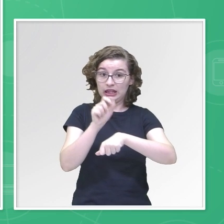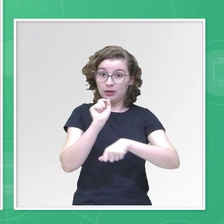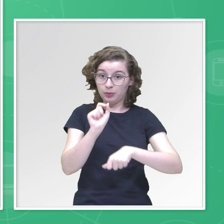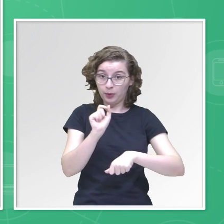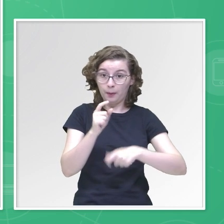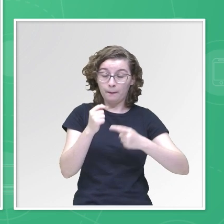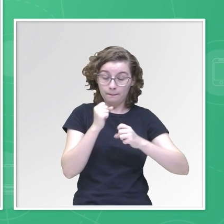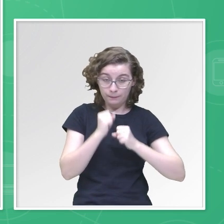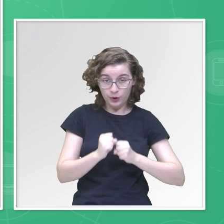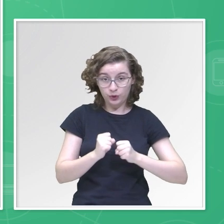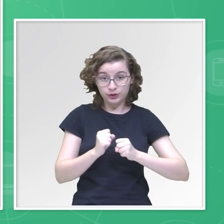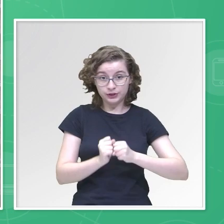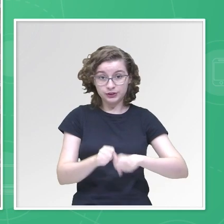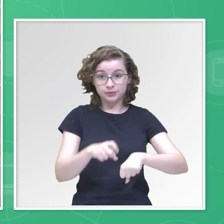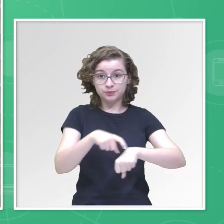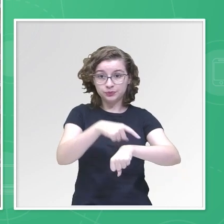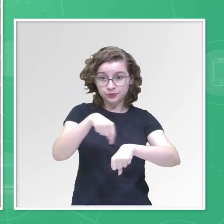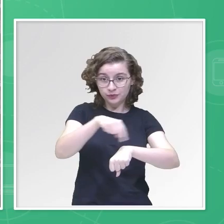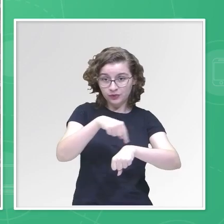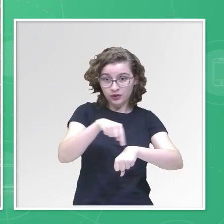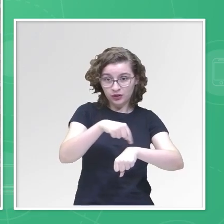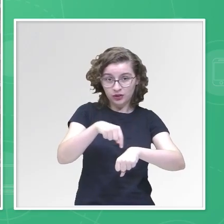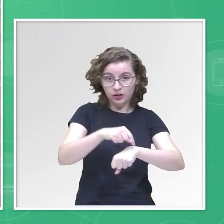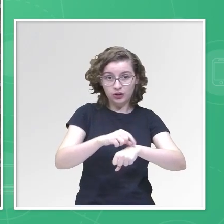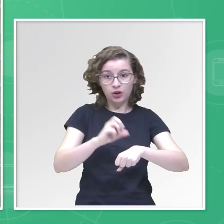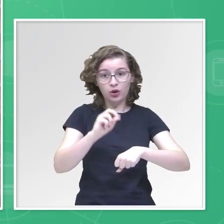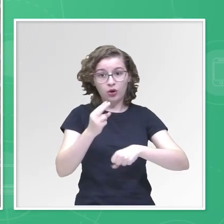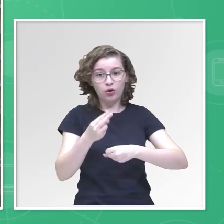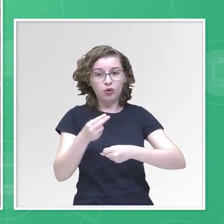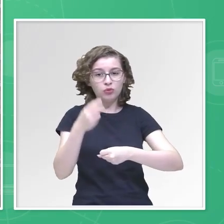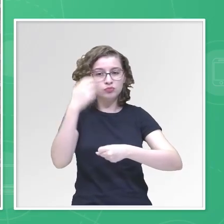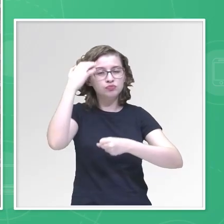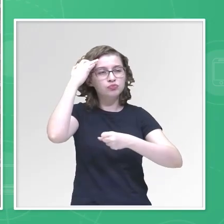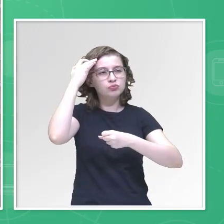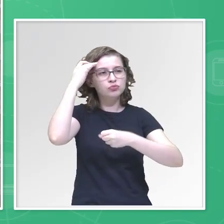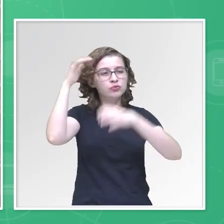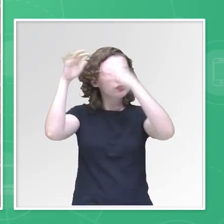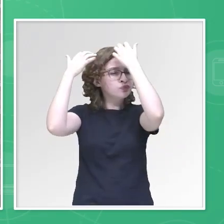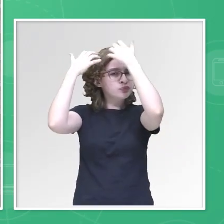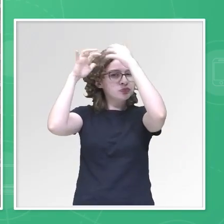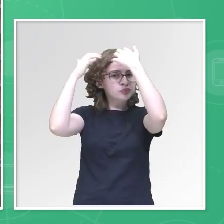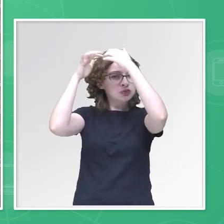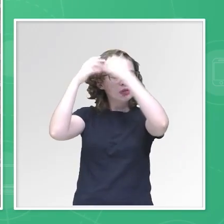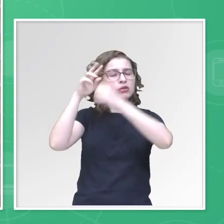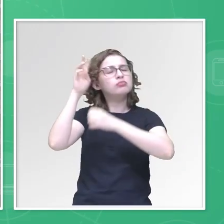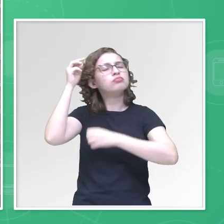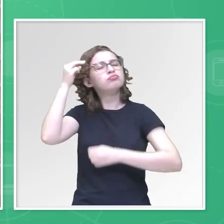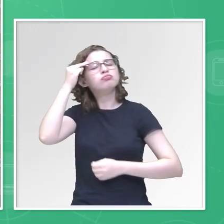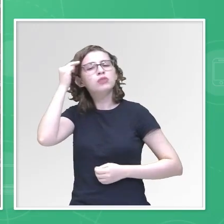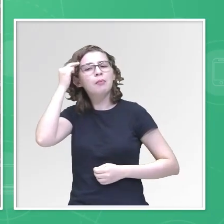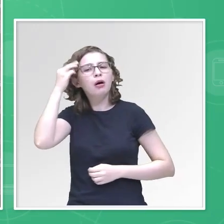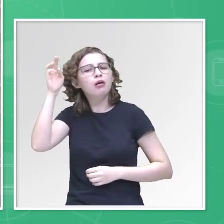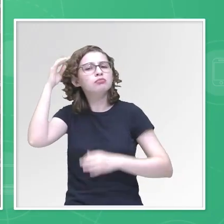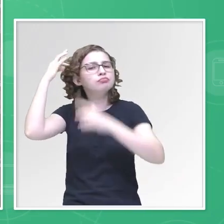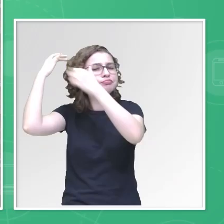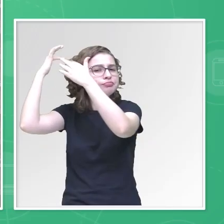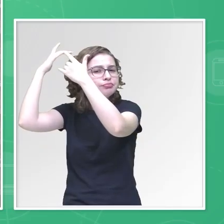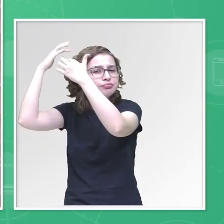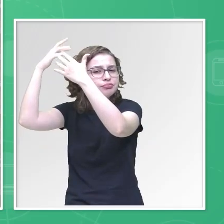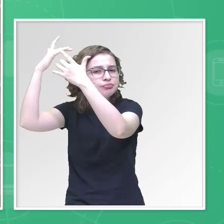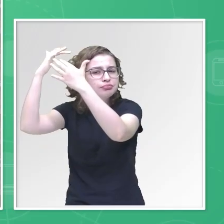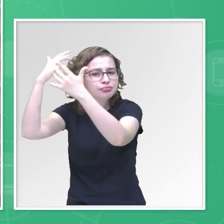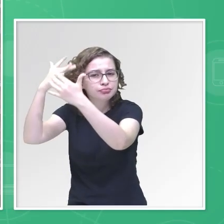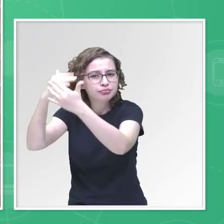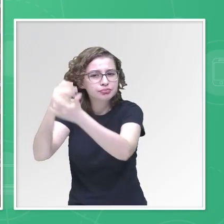psicológico aquele de memória aquele de lembrança certo tempo é o espaço e